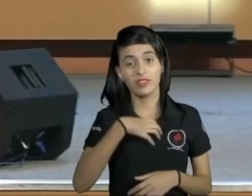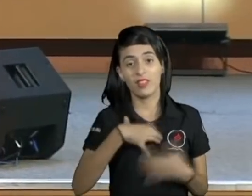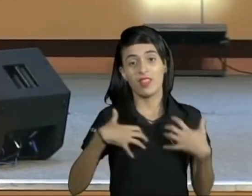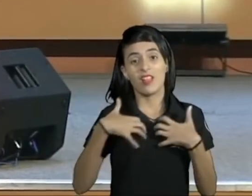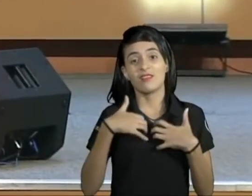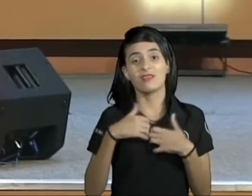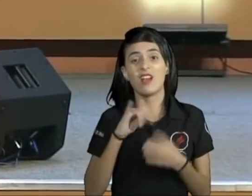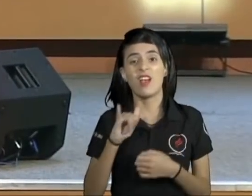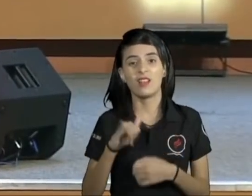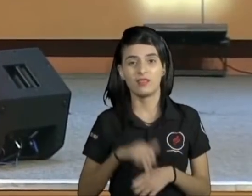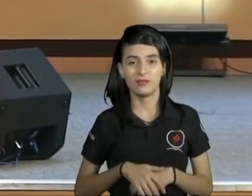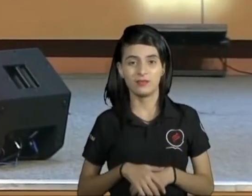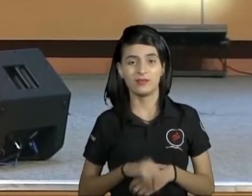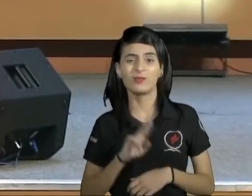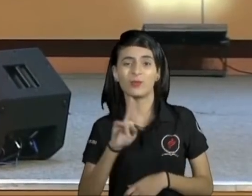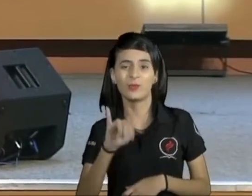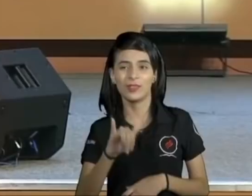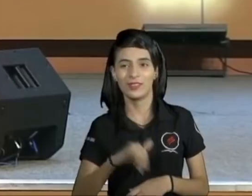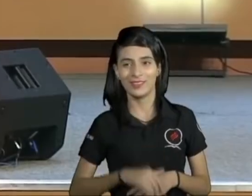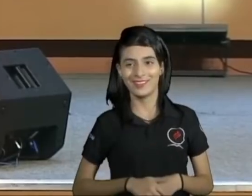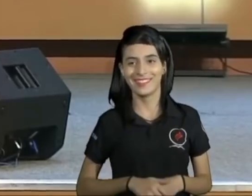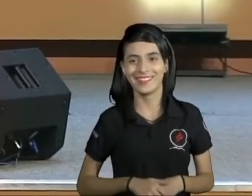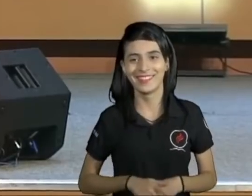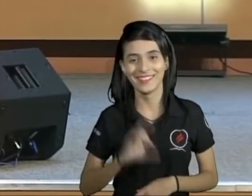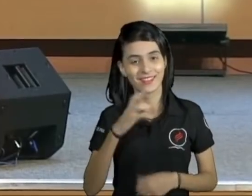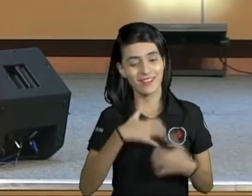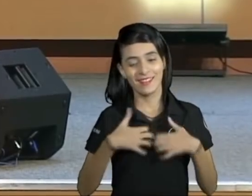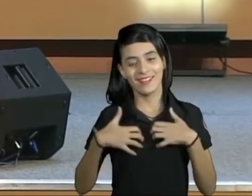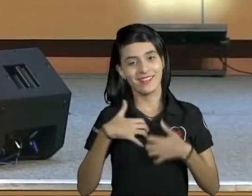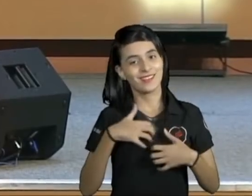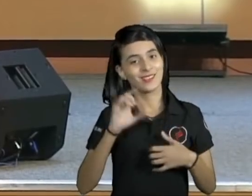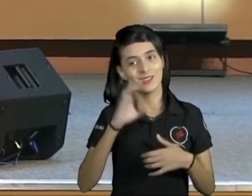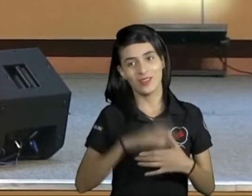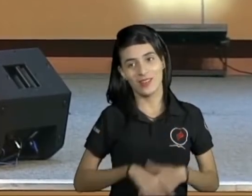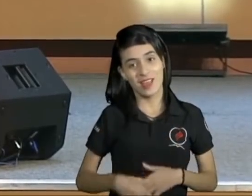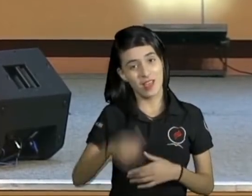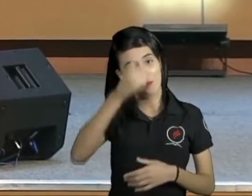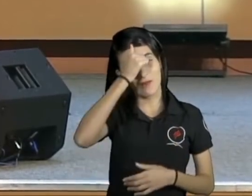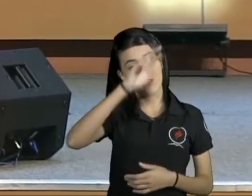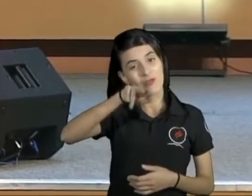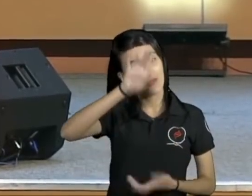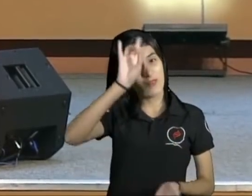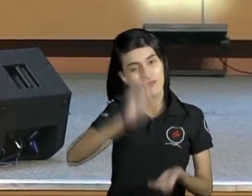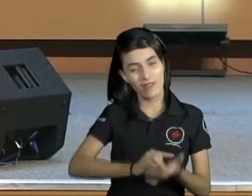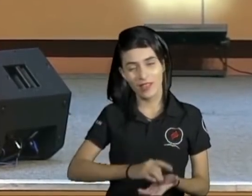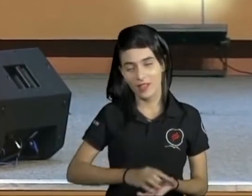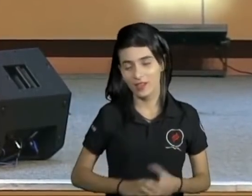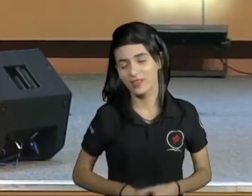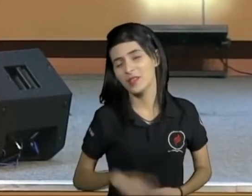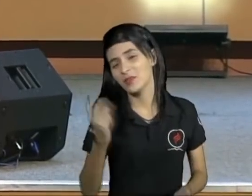mãe mãe remorso não é arrependimento